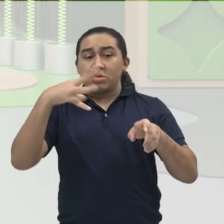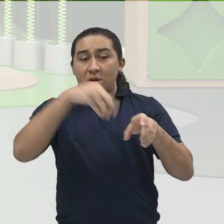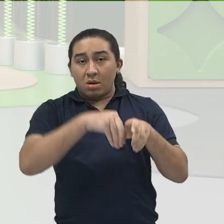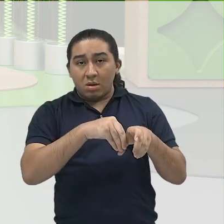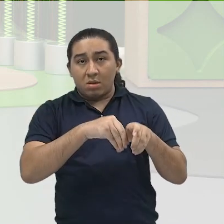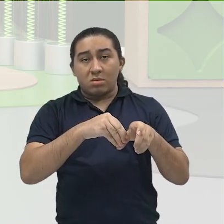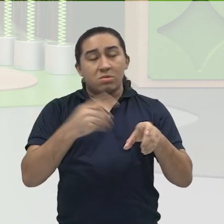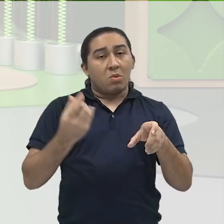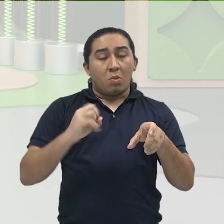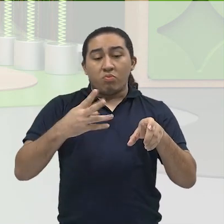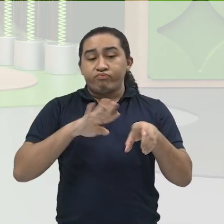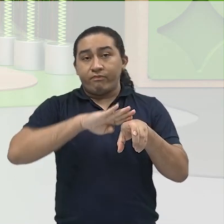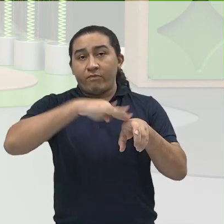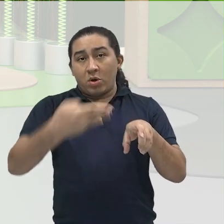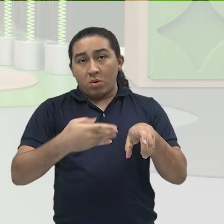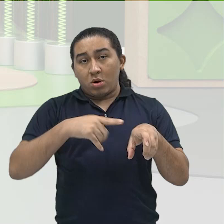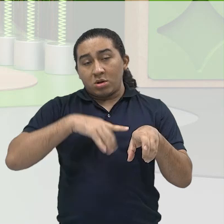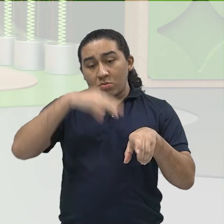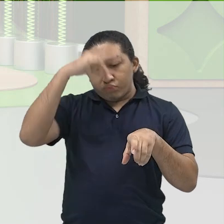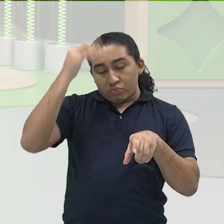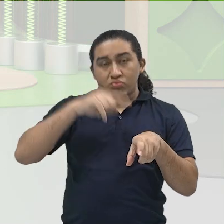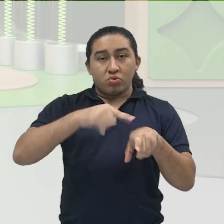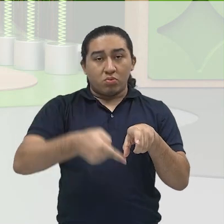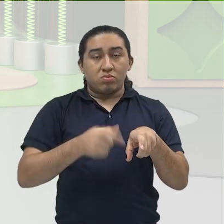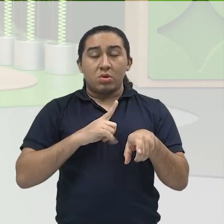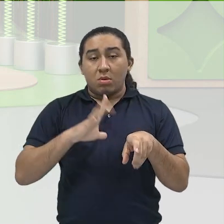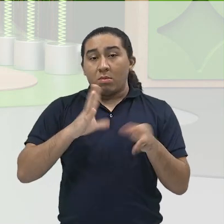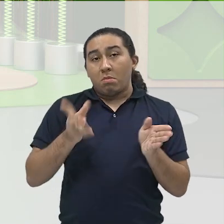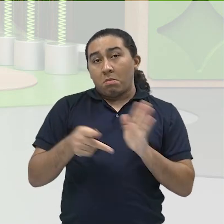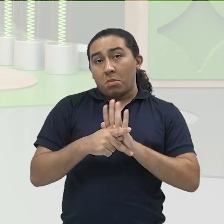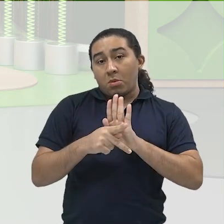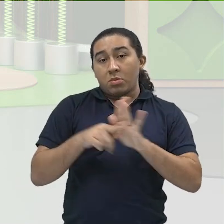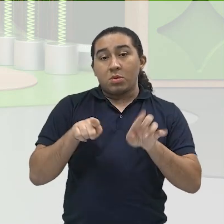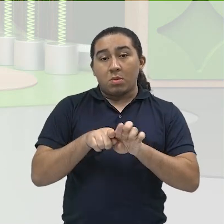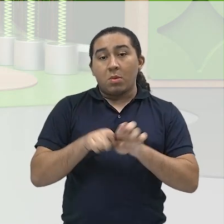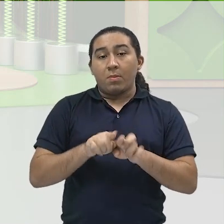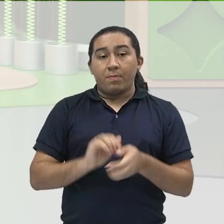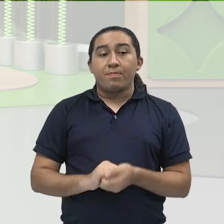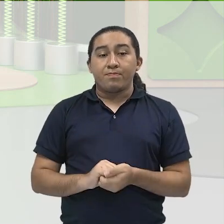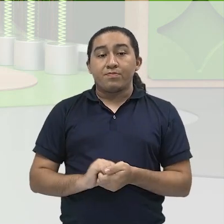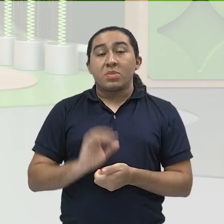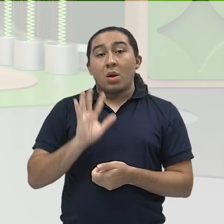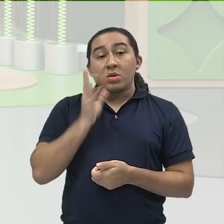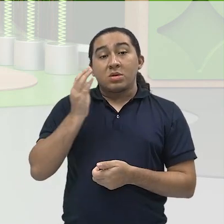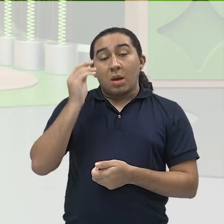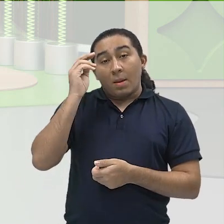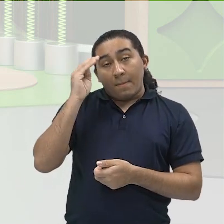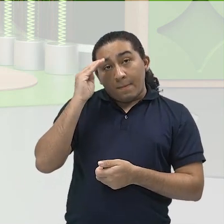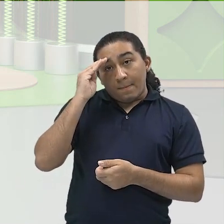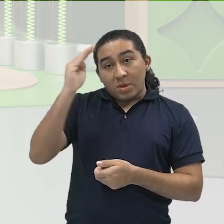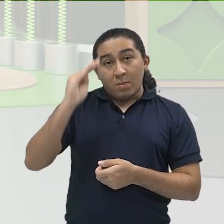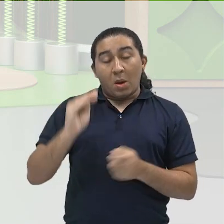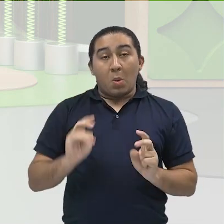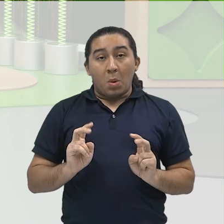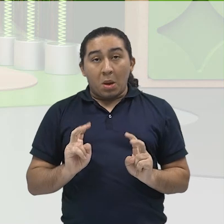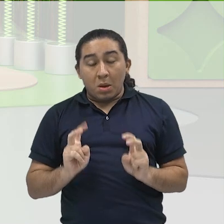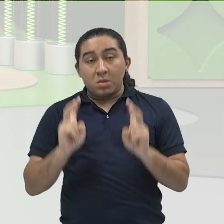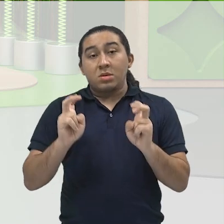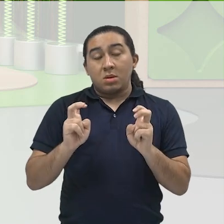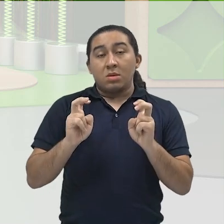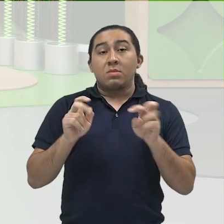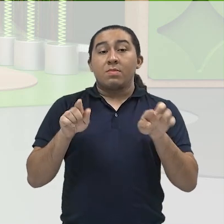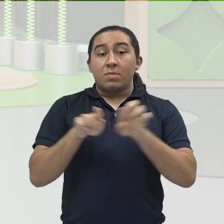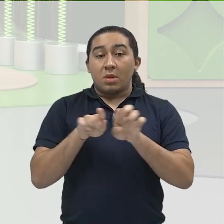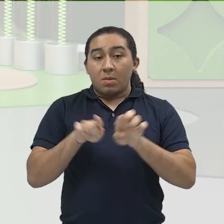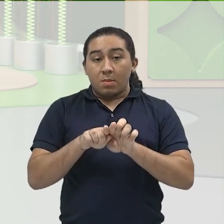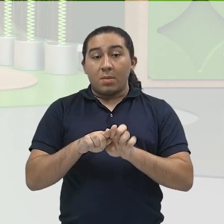são precursoras de tumores malignos, especialmente do câncer de colo do útero e do pênis. Então, o que